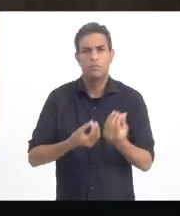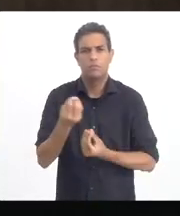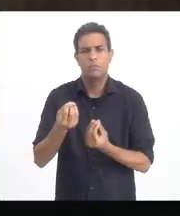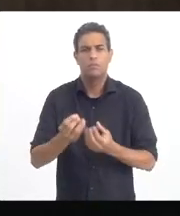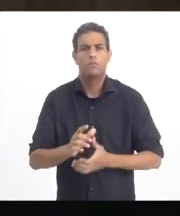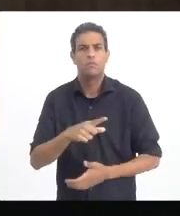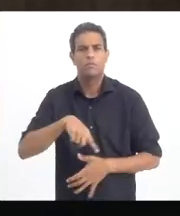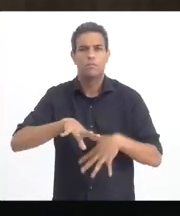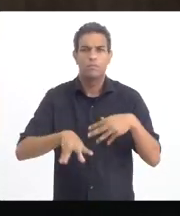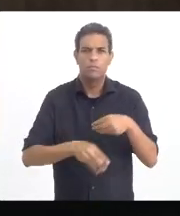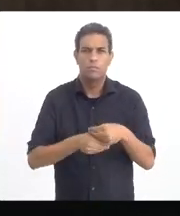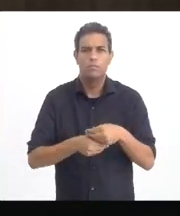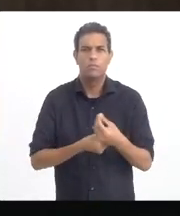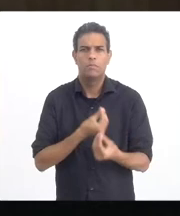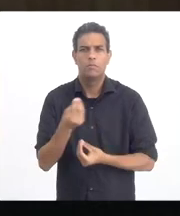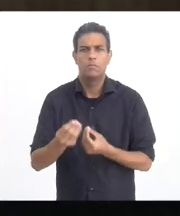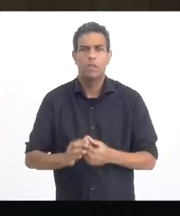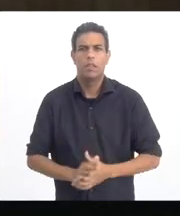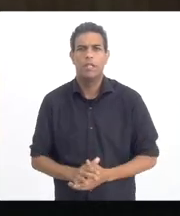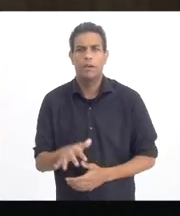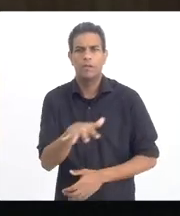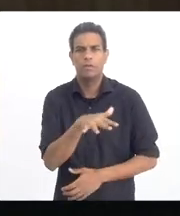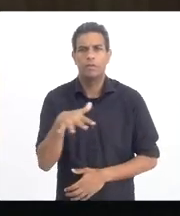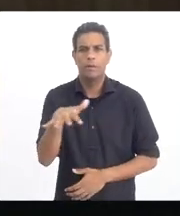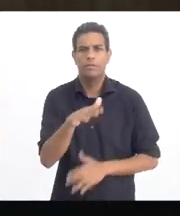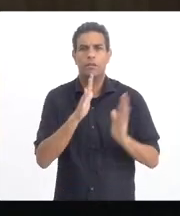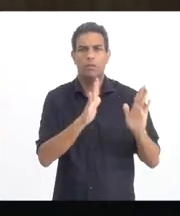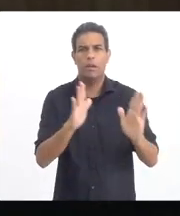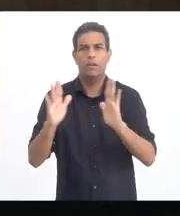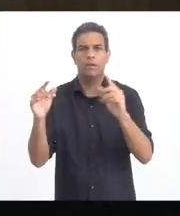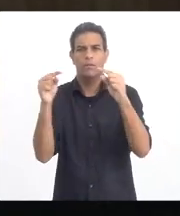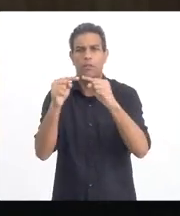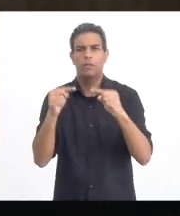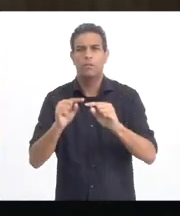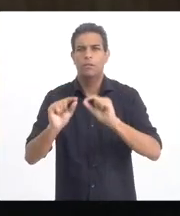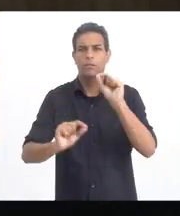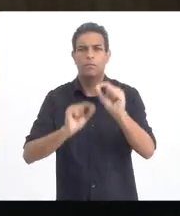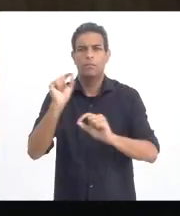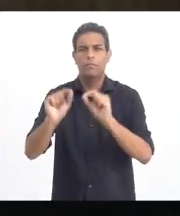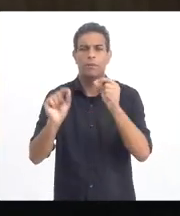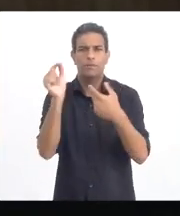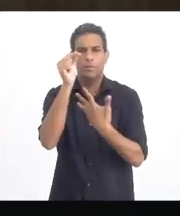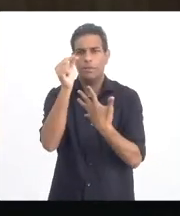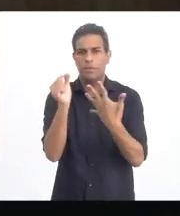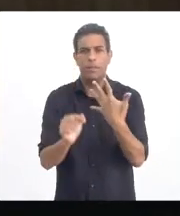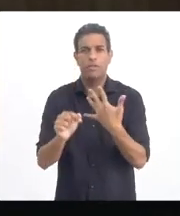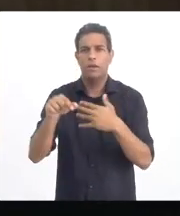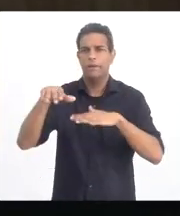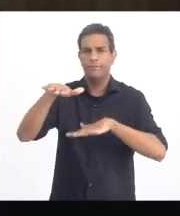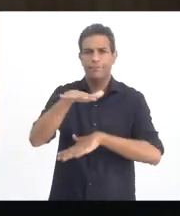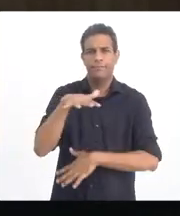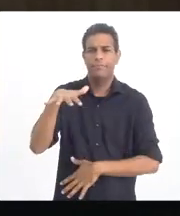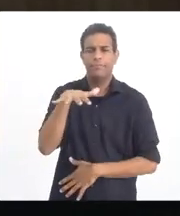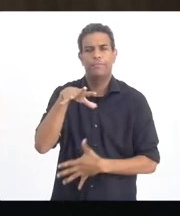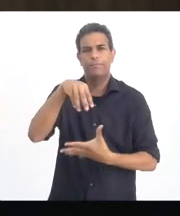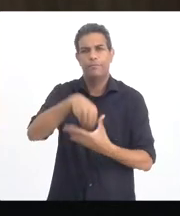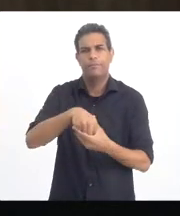poderia até acrescentar que o termo correto seria desumano, o que é feito hoje pelo Estado.